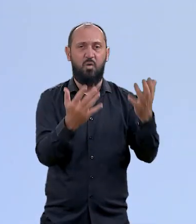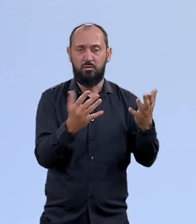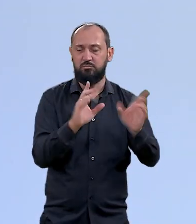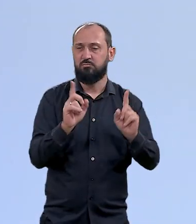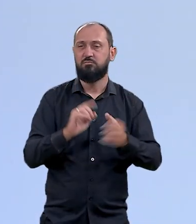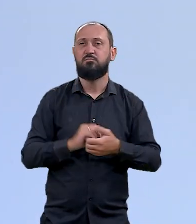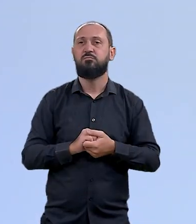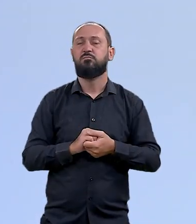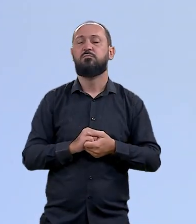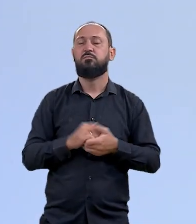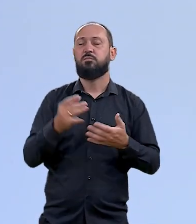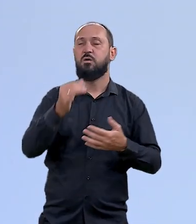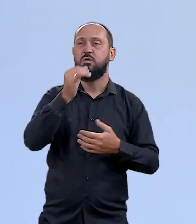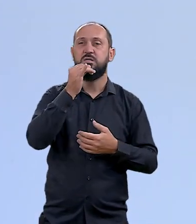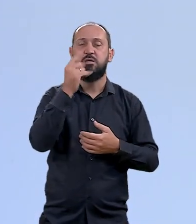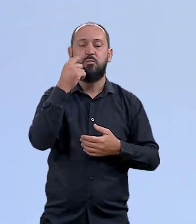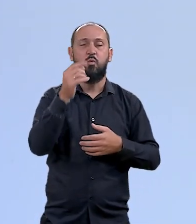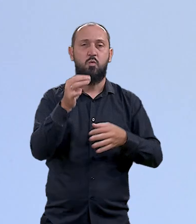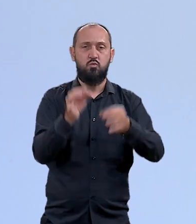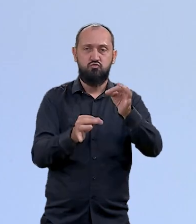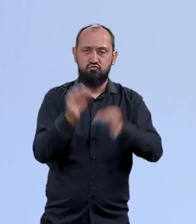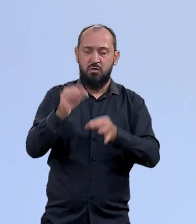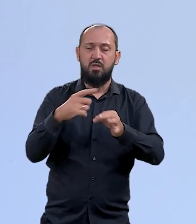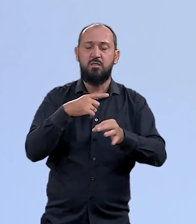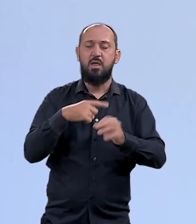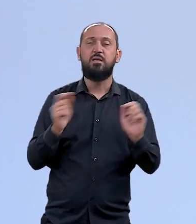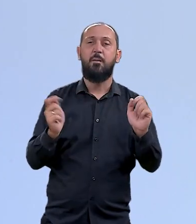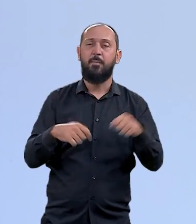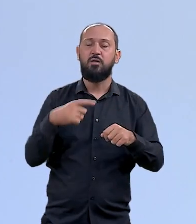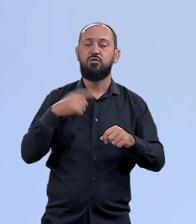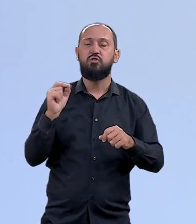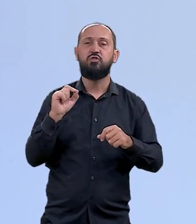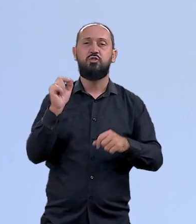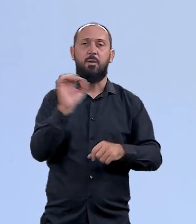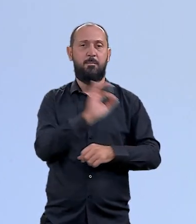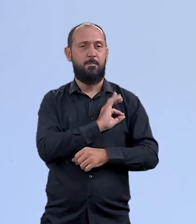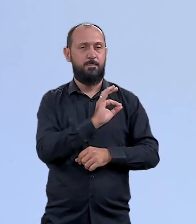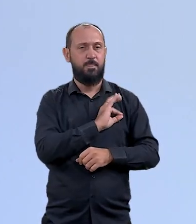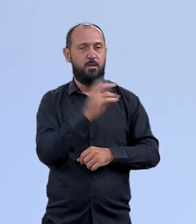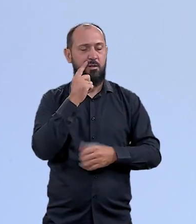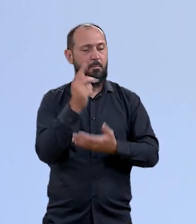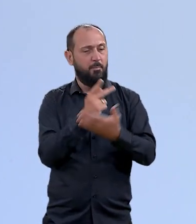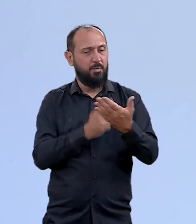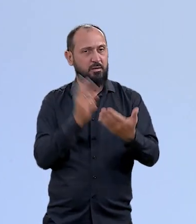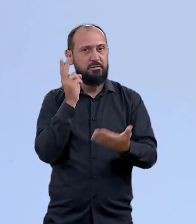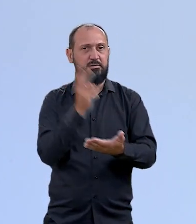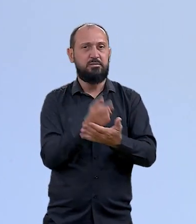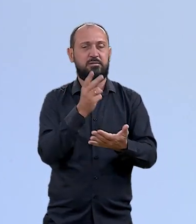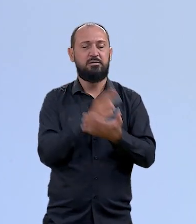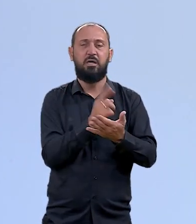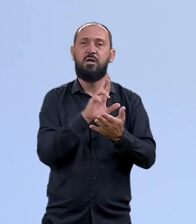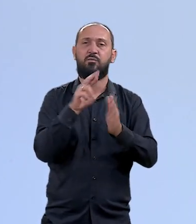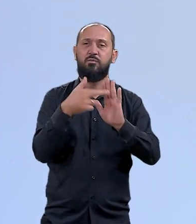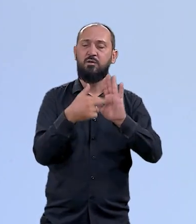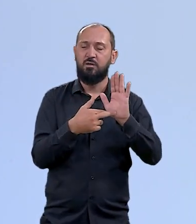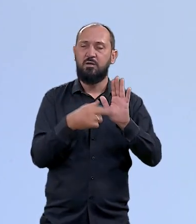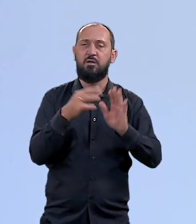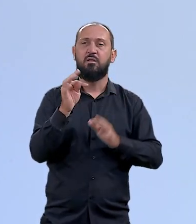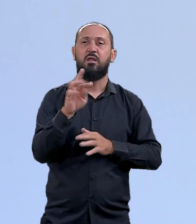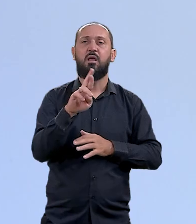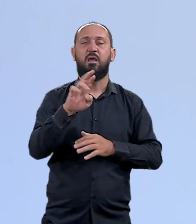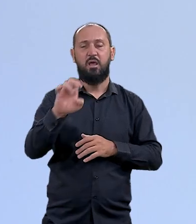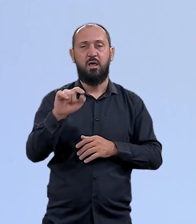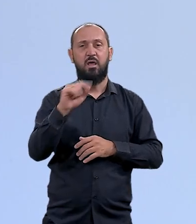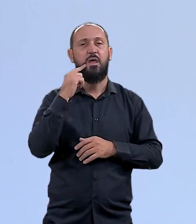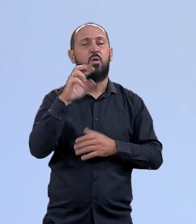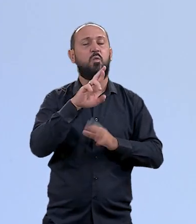a Justiça Eleitoral, e também nessas situações que são mais comuns, que é uma propaganda irregular nas ruas e tudo mais. Então, os